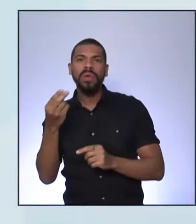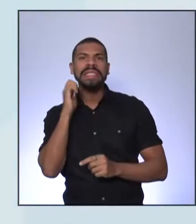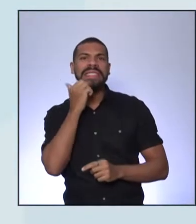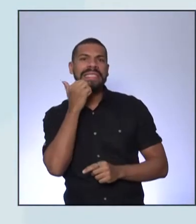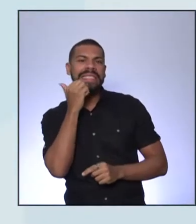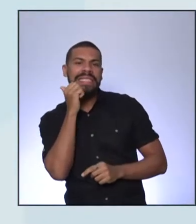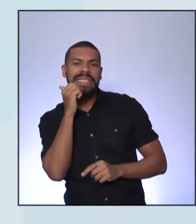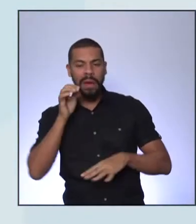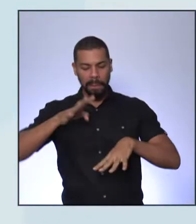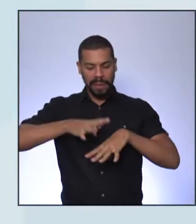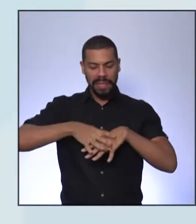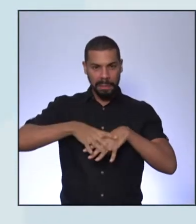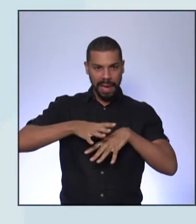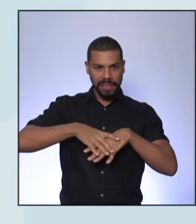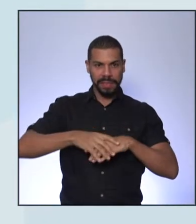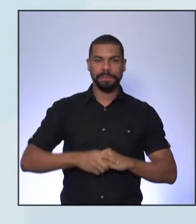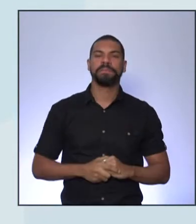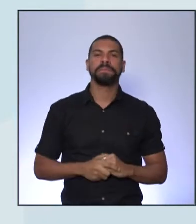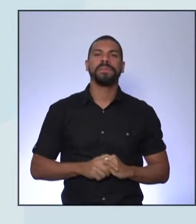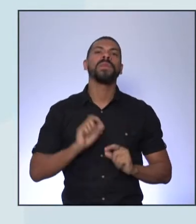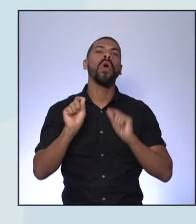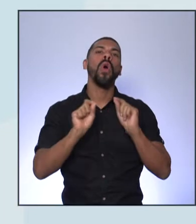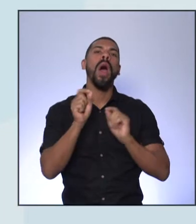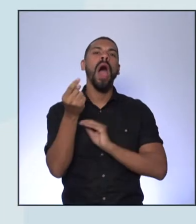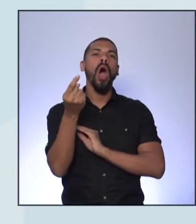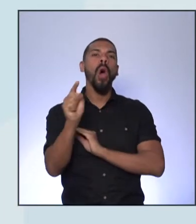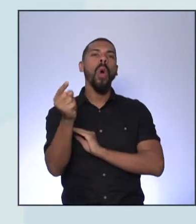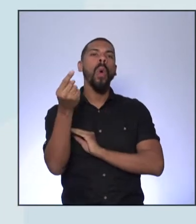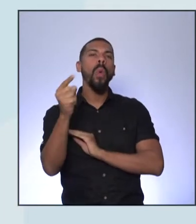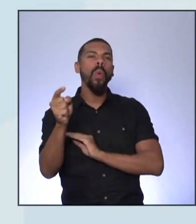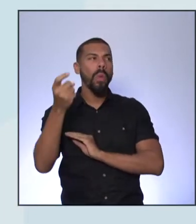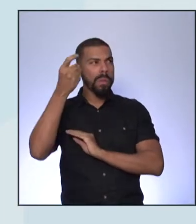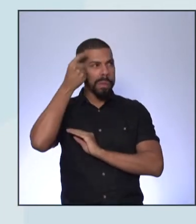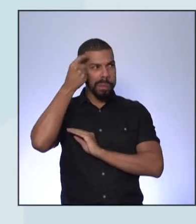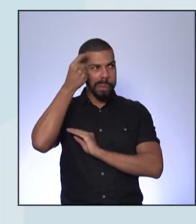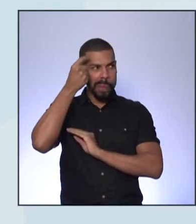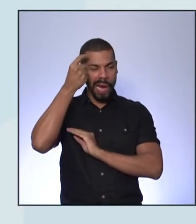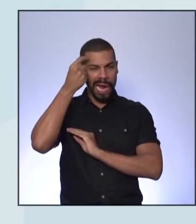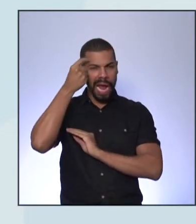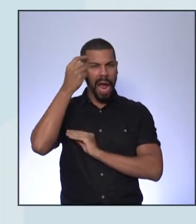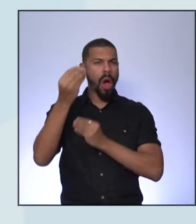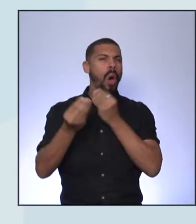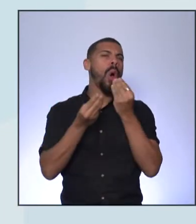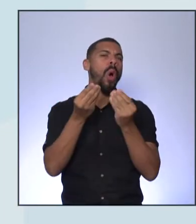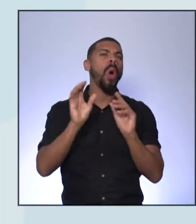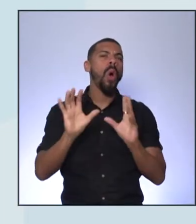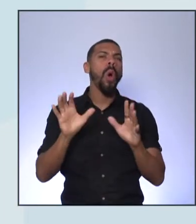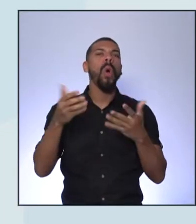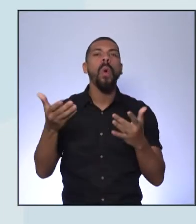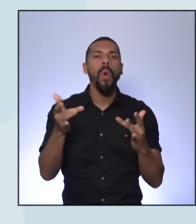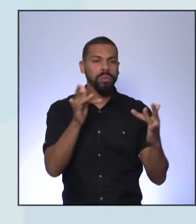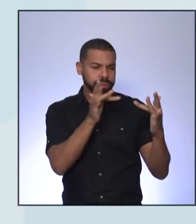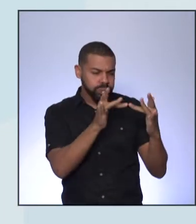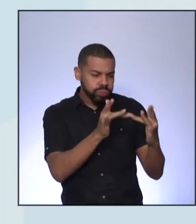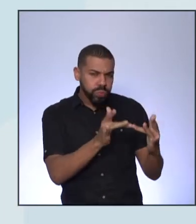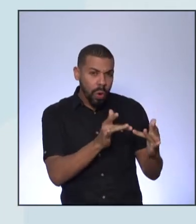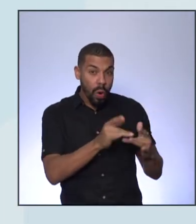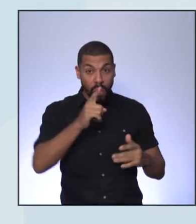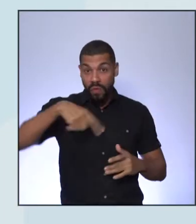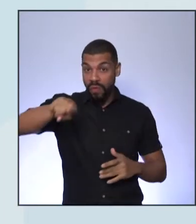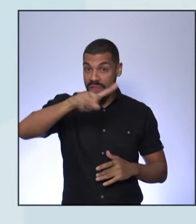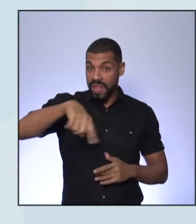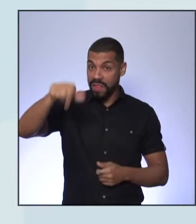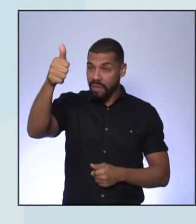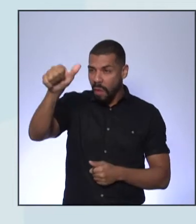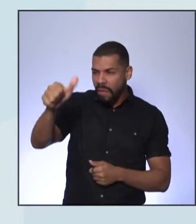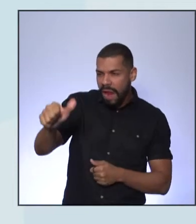matemática. Então, essa última é para vocês refletirem e vocês trazerem a afinidade. Vocês é que vão